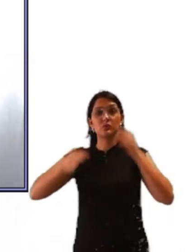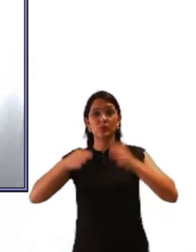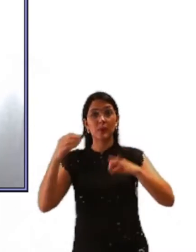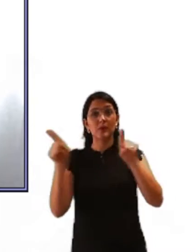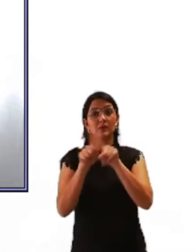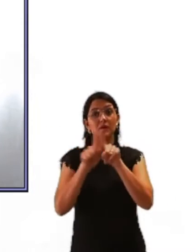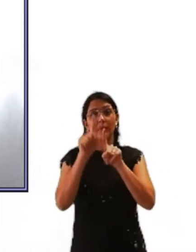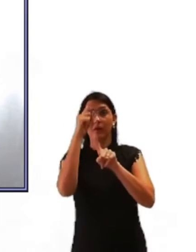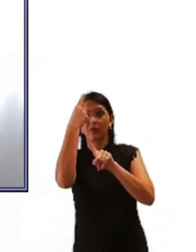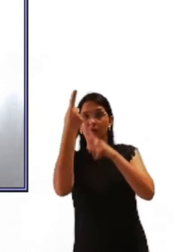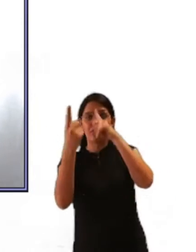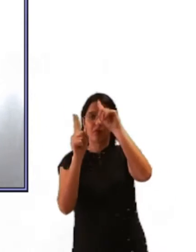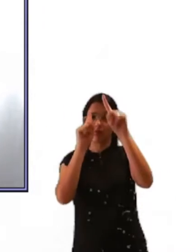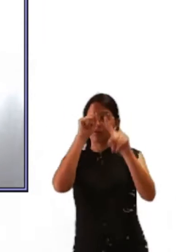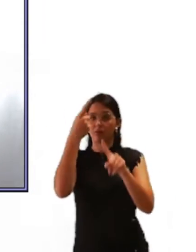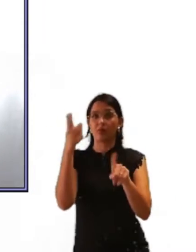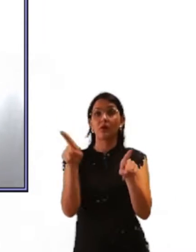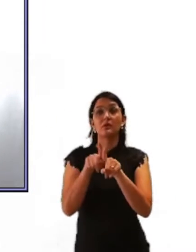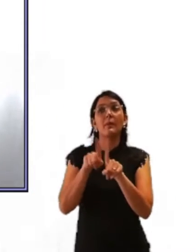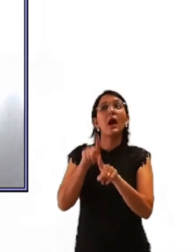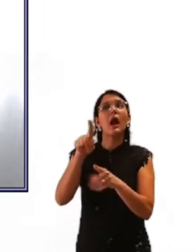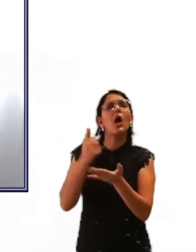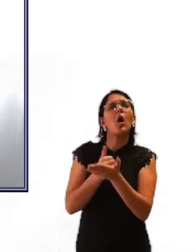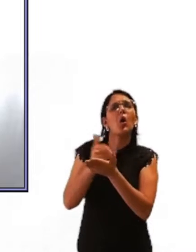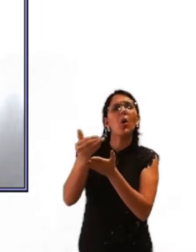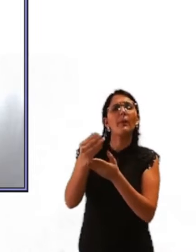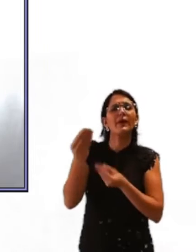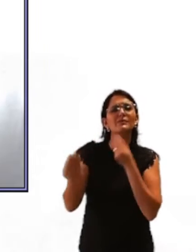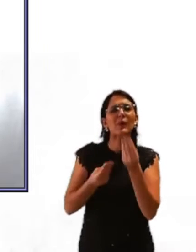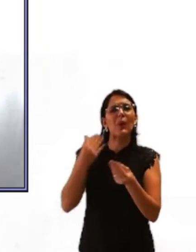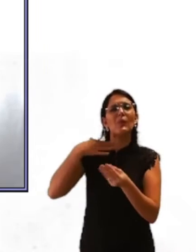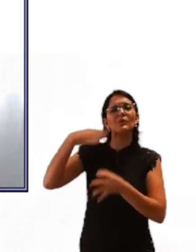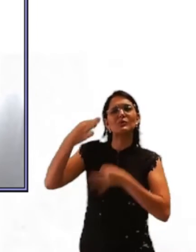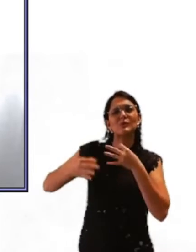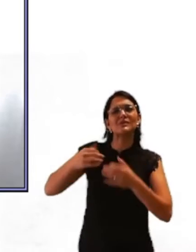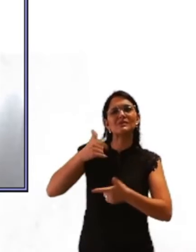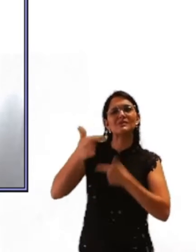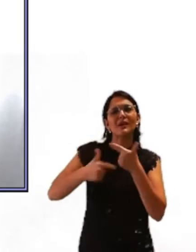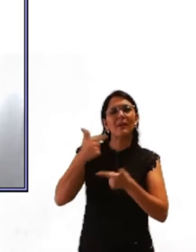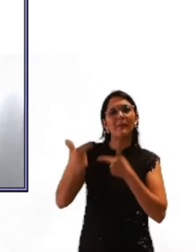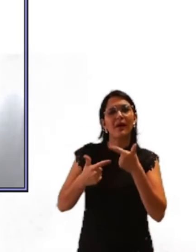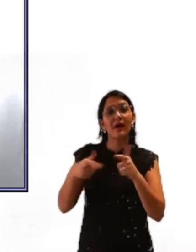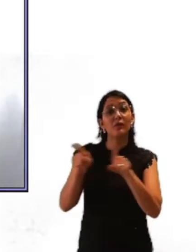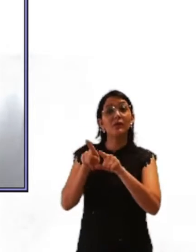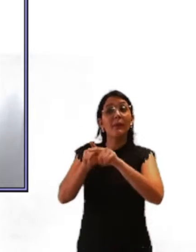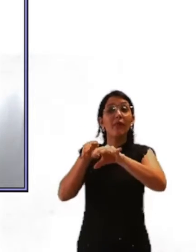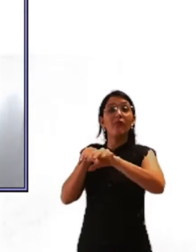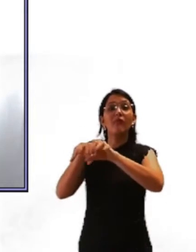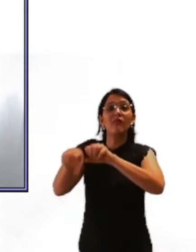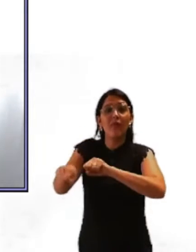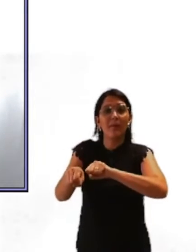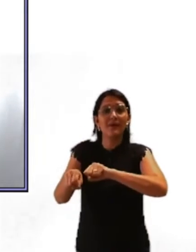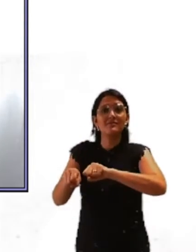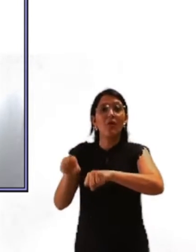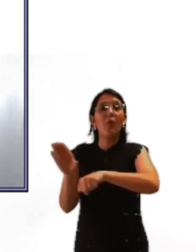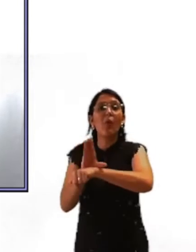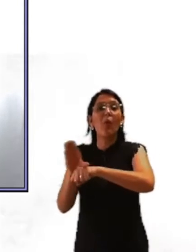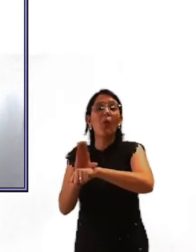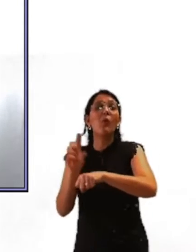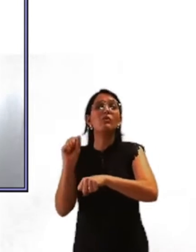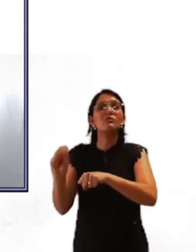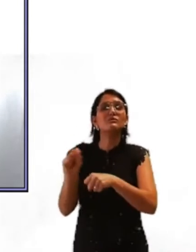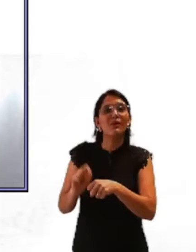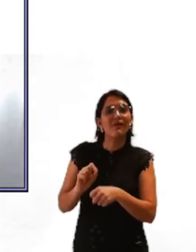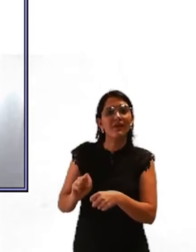o seu background, a sua origem profissional, a sua formação profissional,